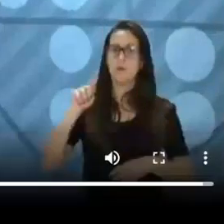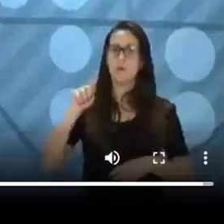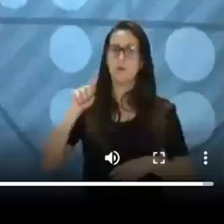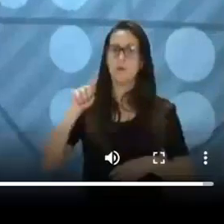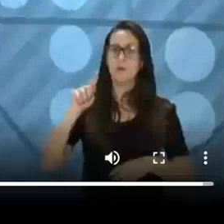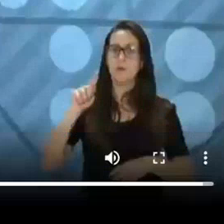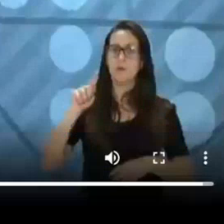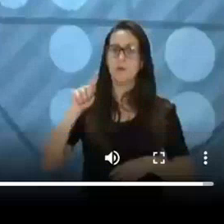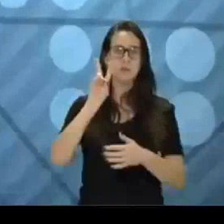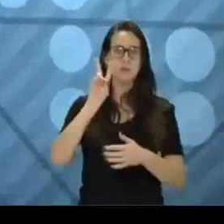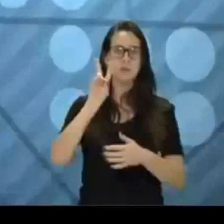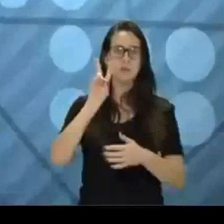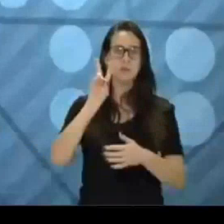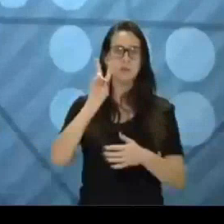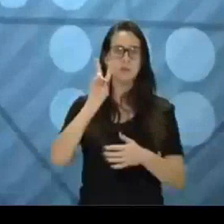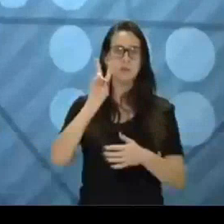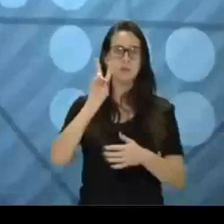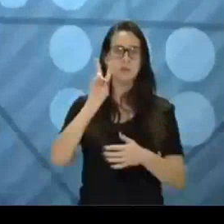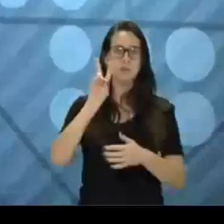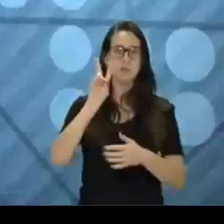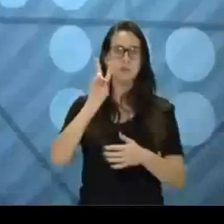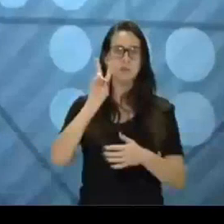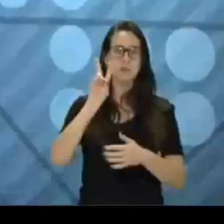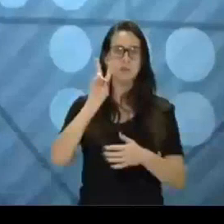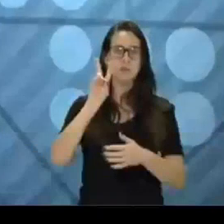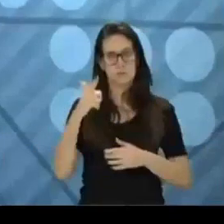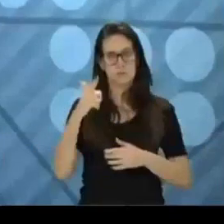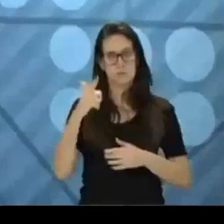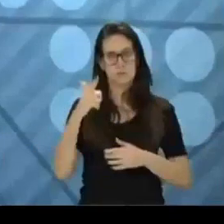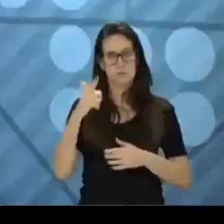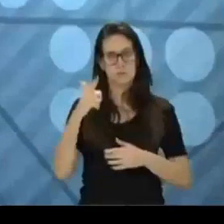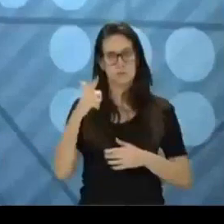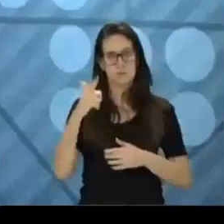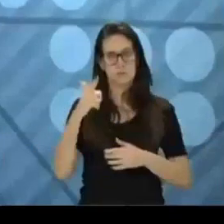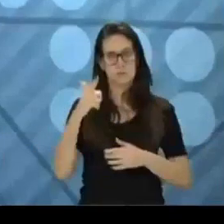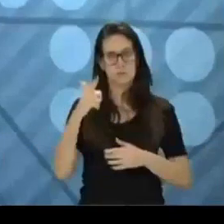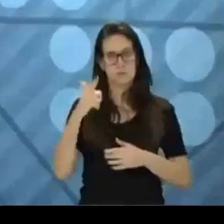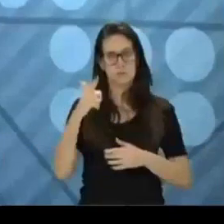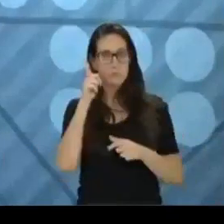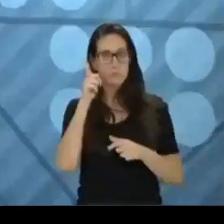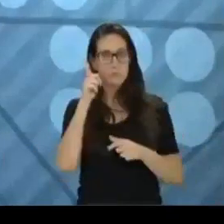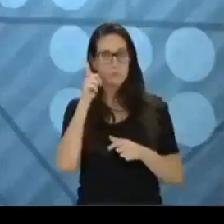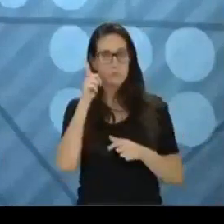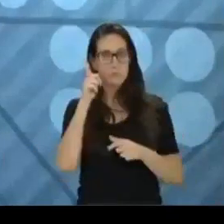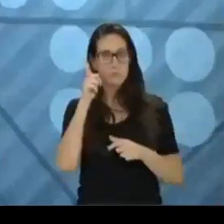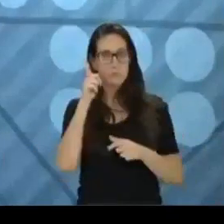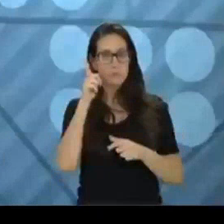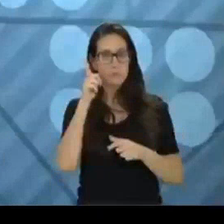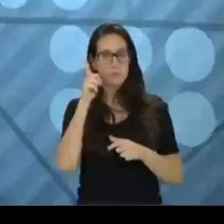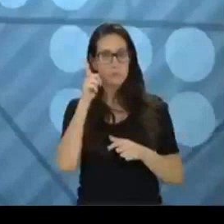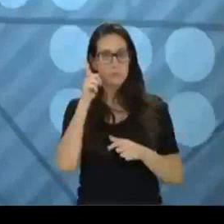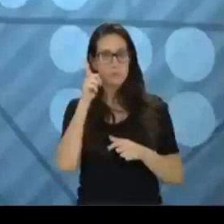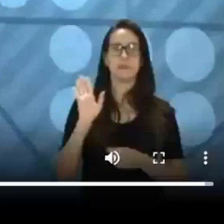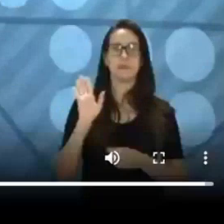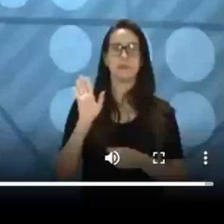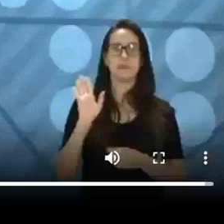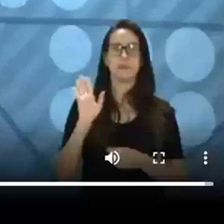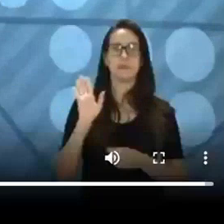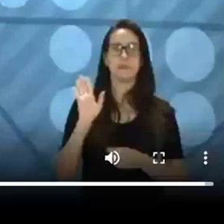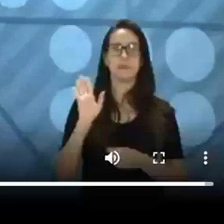vamos rever esses conceitos e vamos ver essas lâminas que permitem, então, definir esses tecidos. Então, até